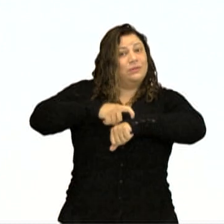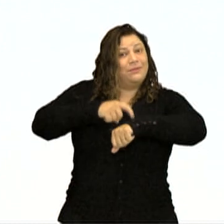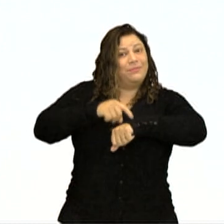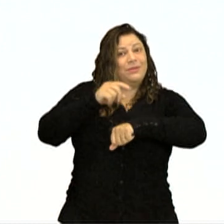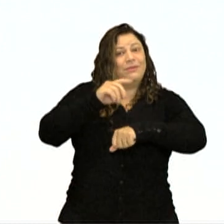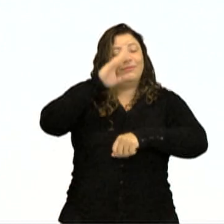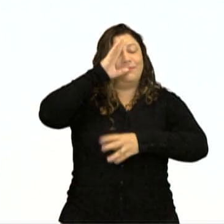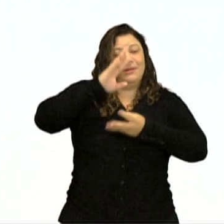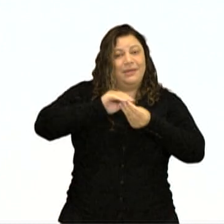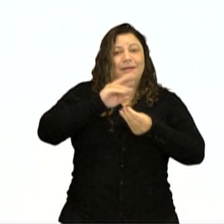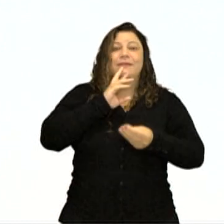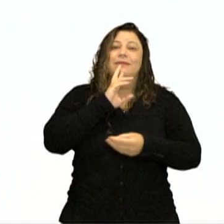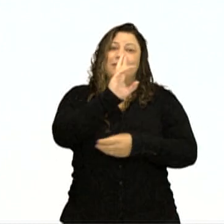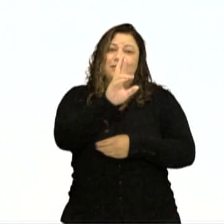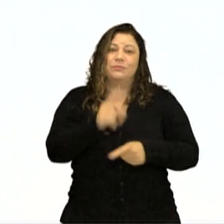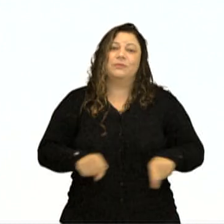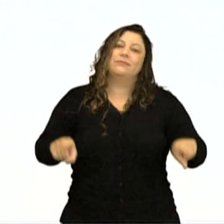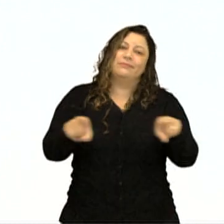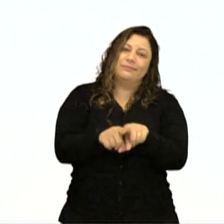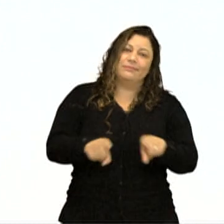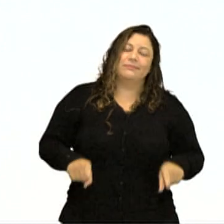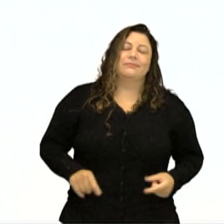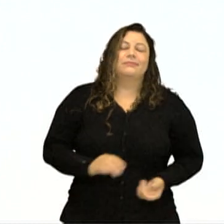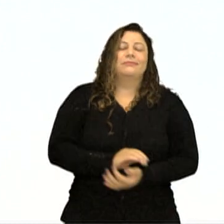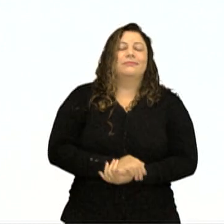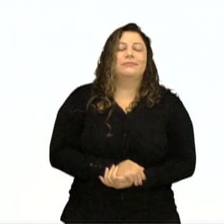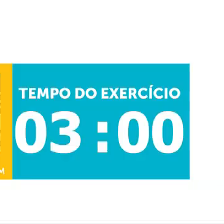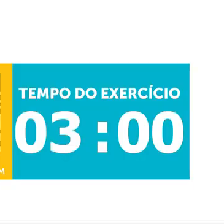vocês resolverem e já voltamos a conferir, galera.